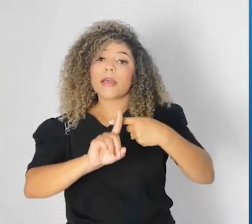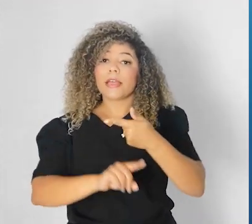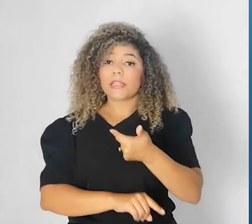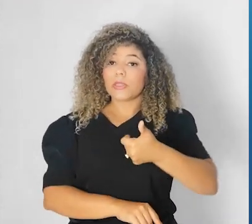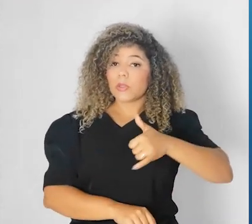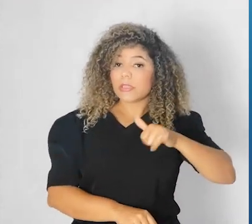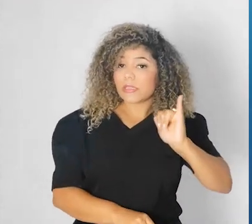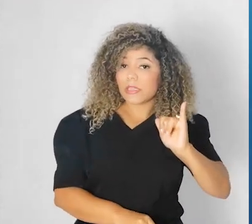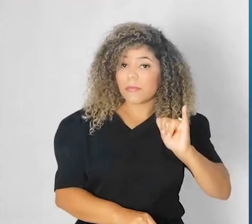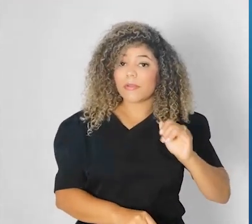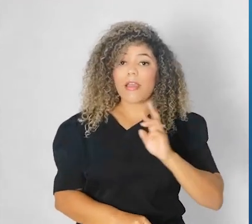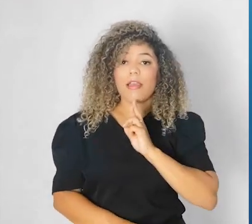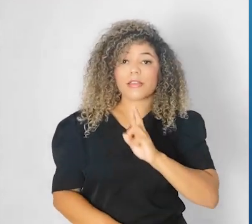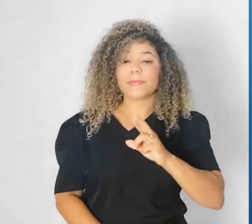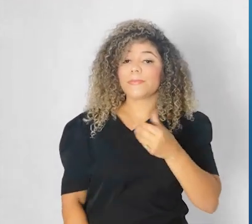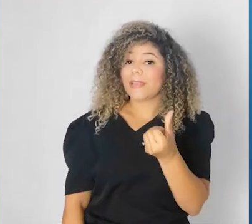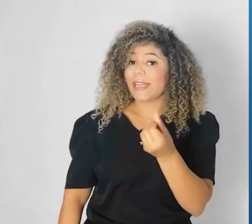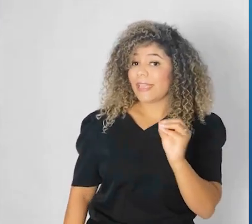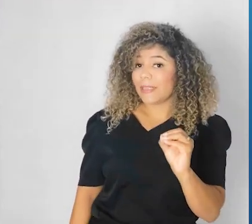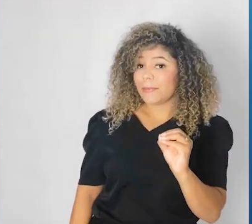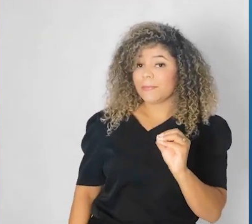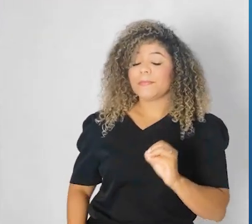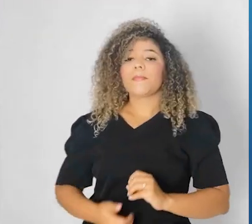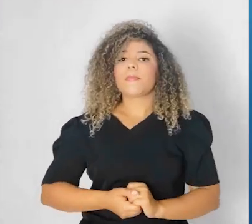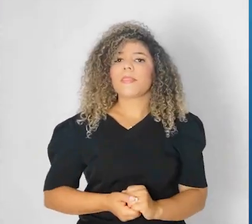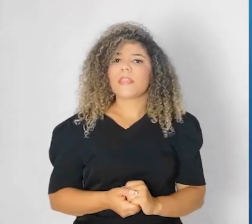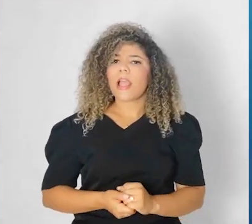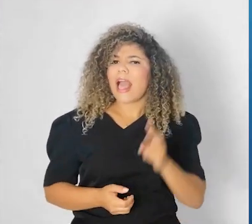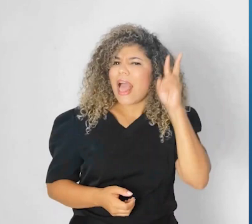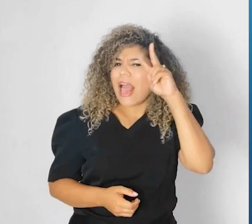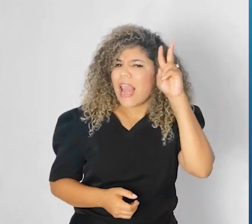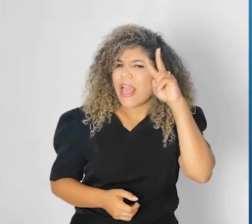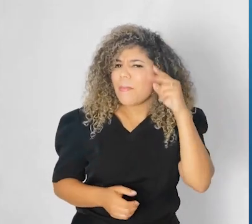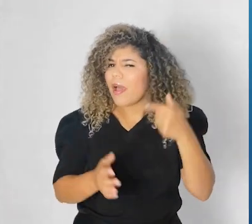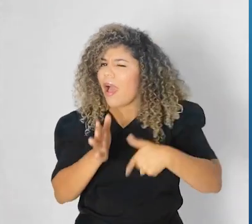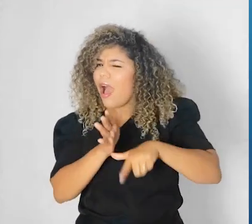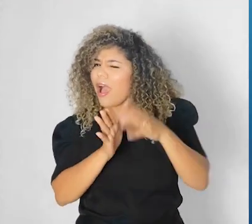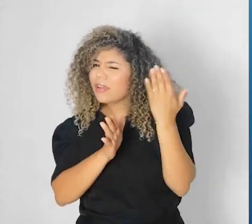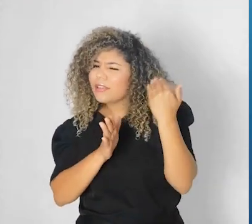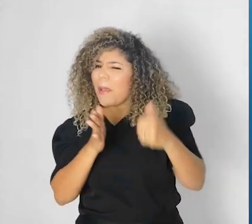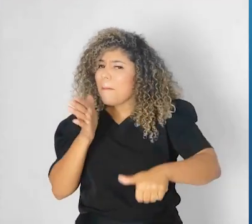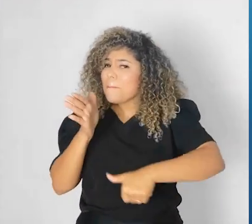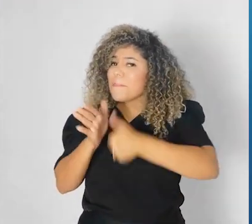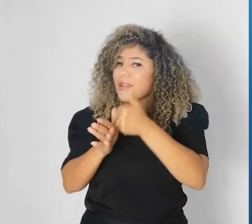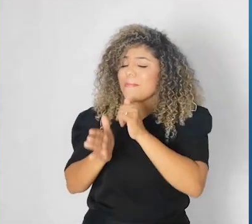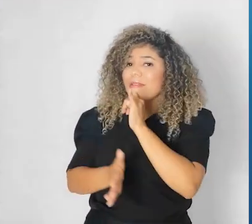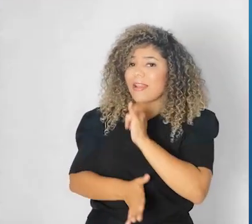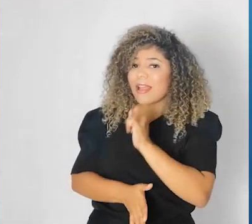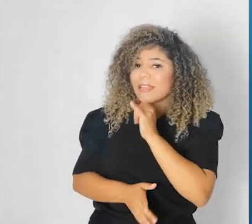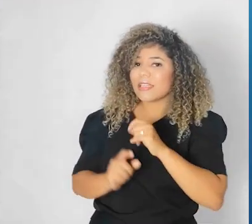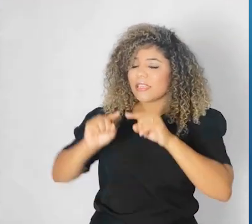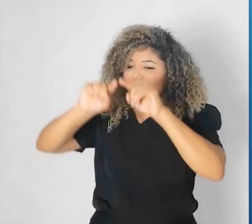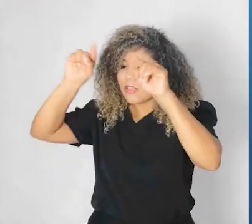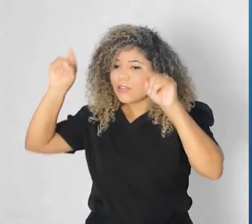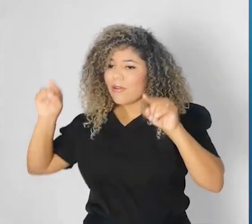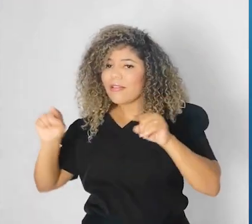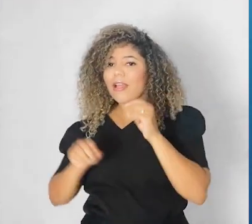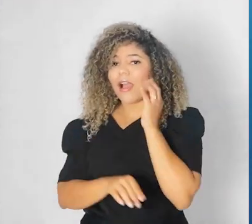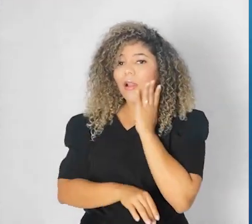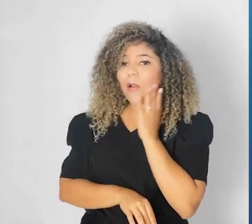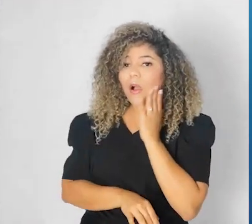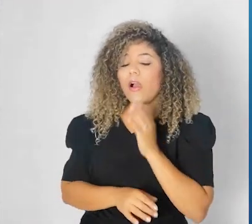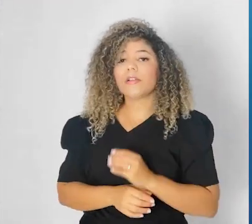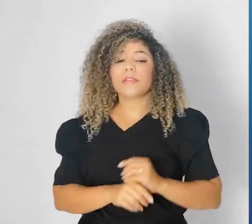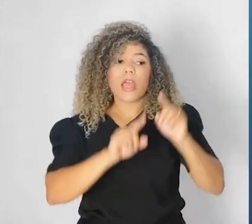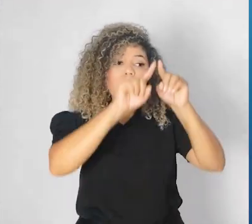a 60. Você lembra do nosso primeiro exemplo, que tinha um retângulo rosa e o